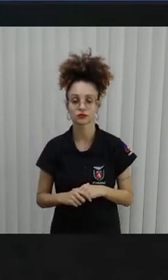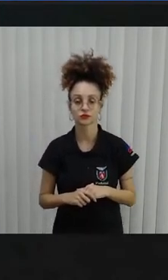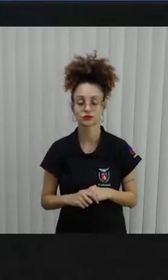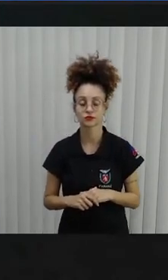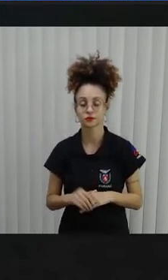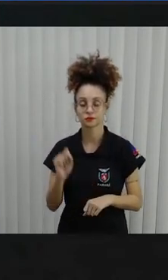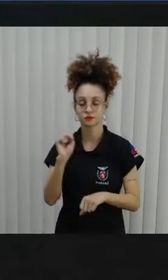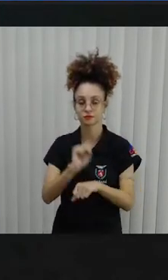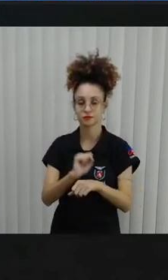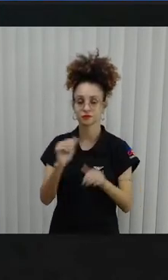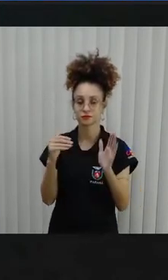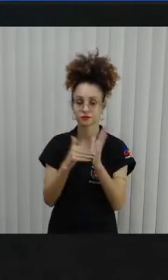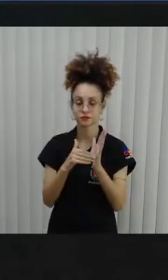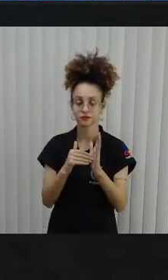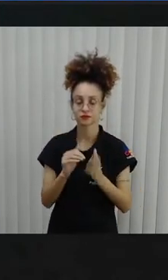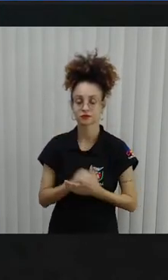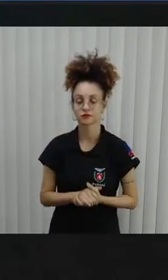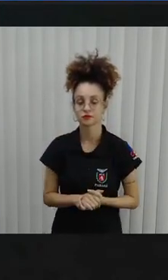Espere até